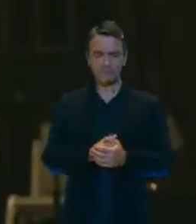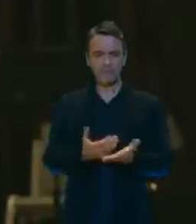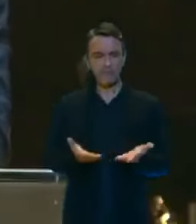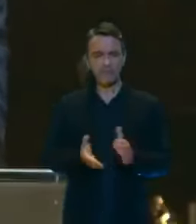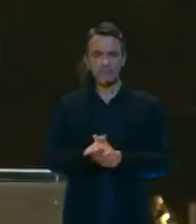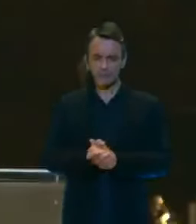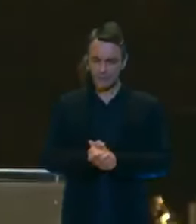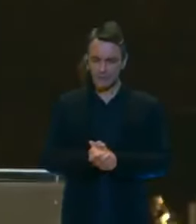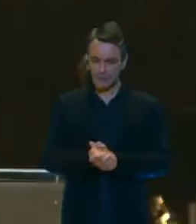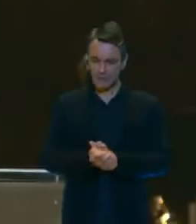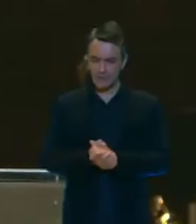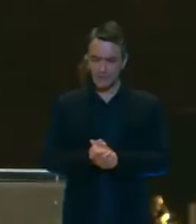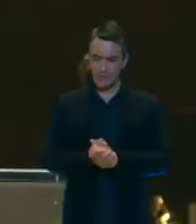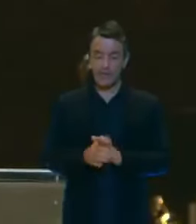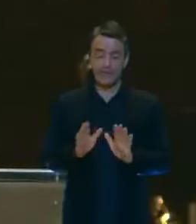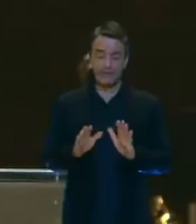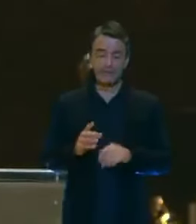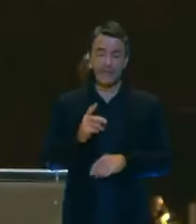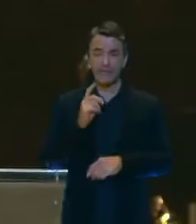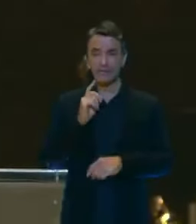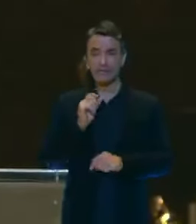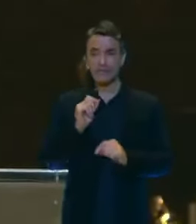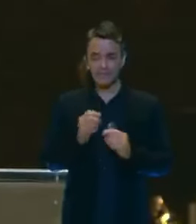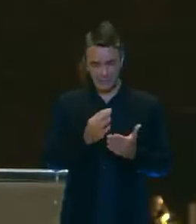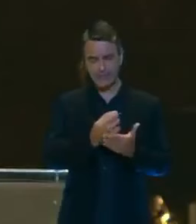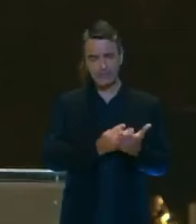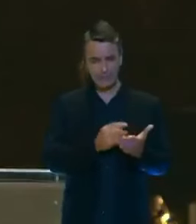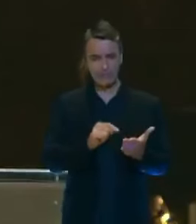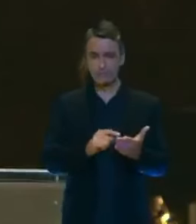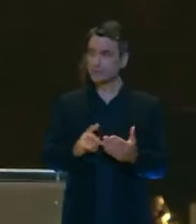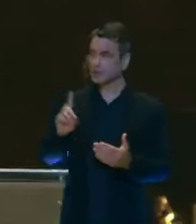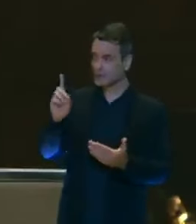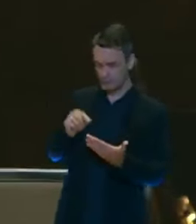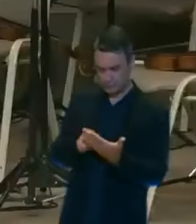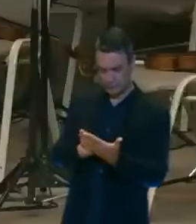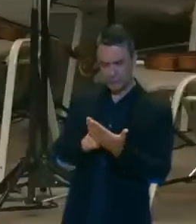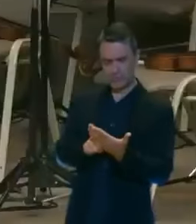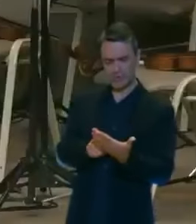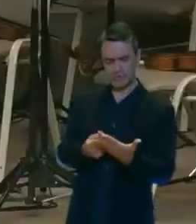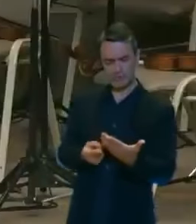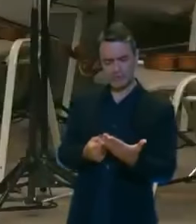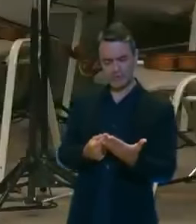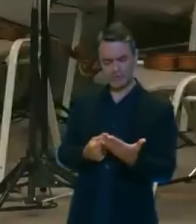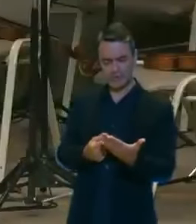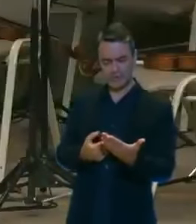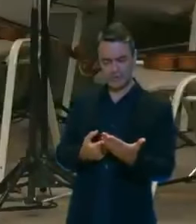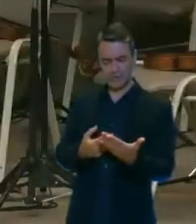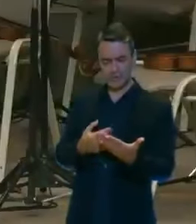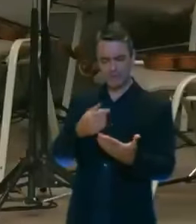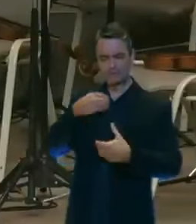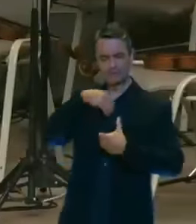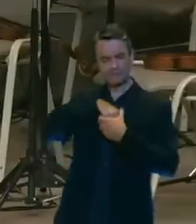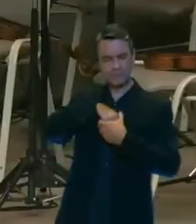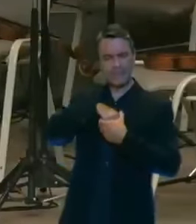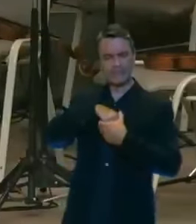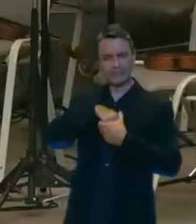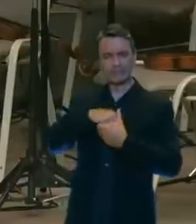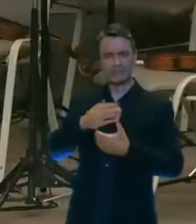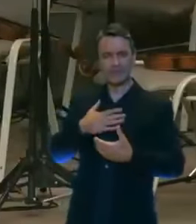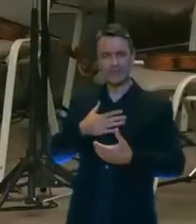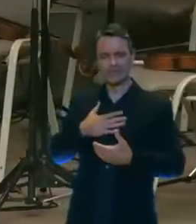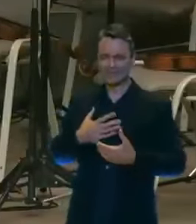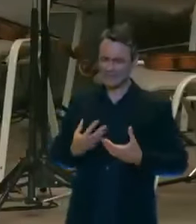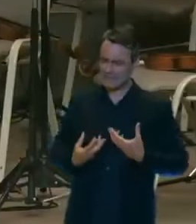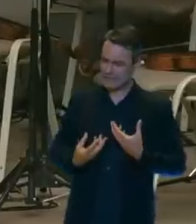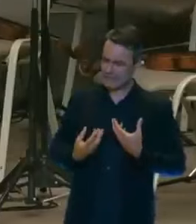um recurso novo aqui nesse texto, que ampara ou que trata a alma cansada, isso é